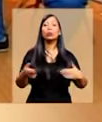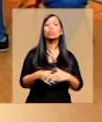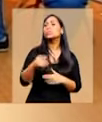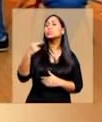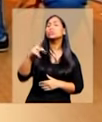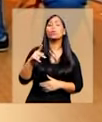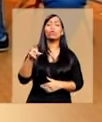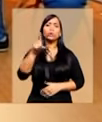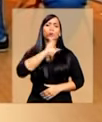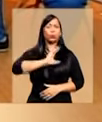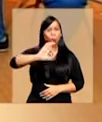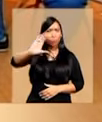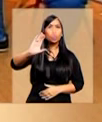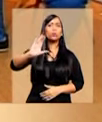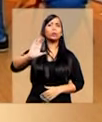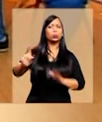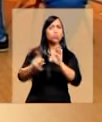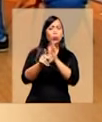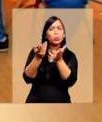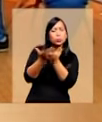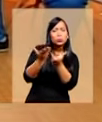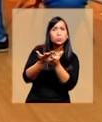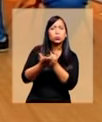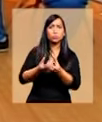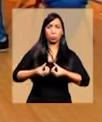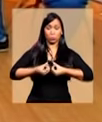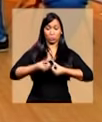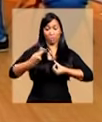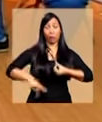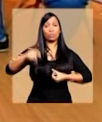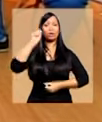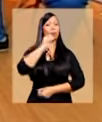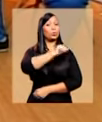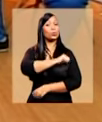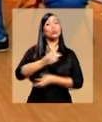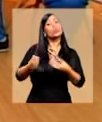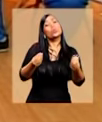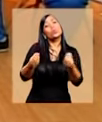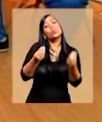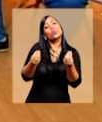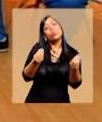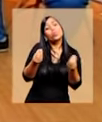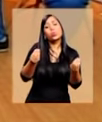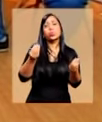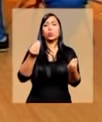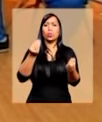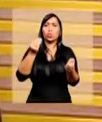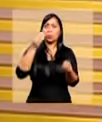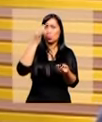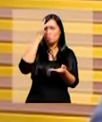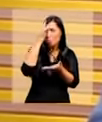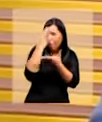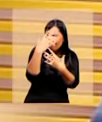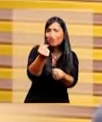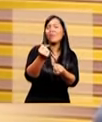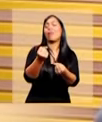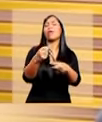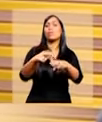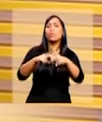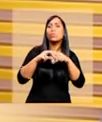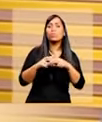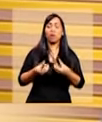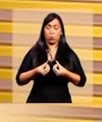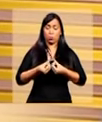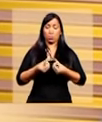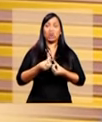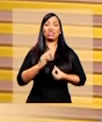Paulo, e no seu caso, você é coordenador de um centro de estudos budistas aqui em Rio Preto. Como que é a fé a partir do entendimento